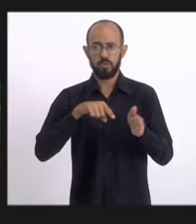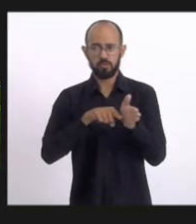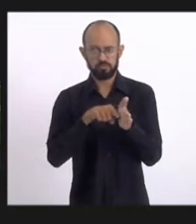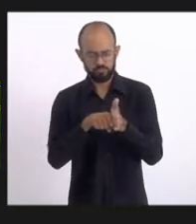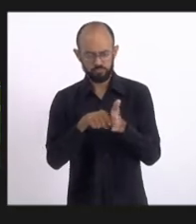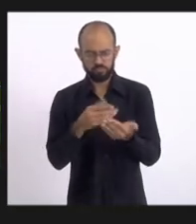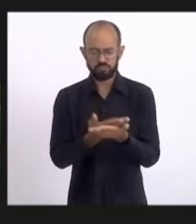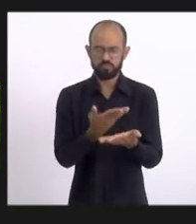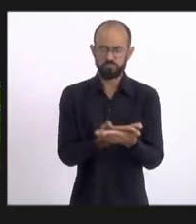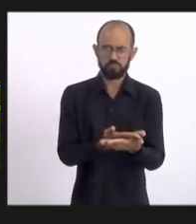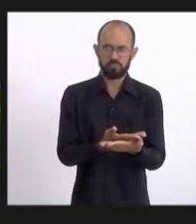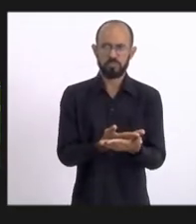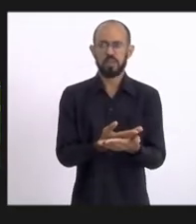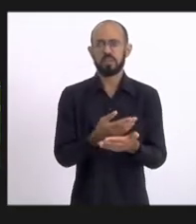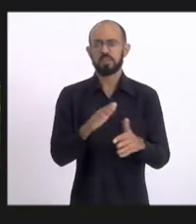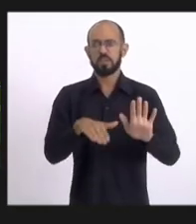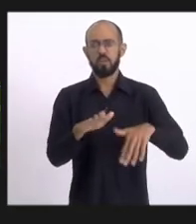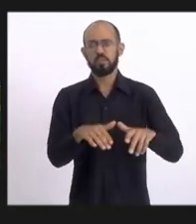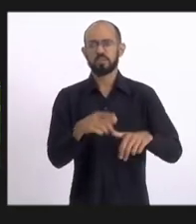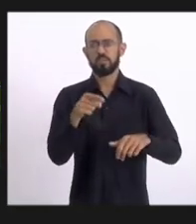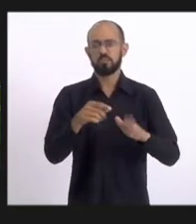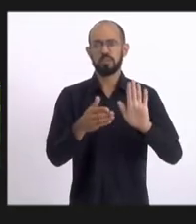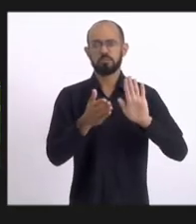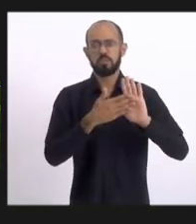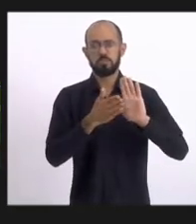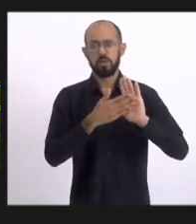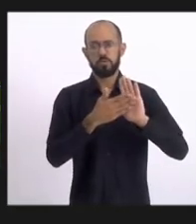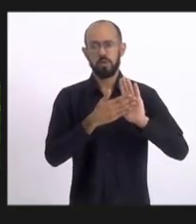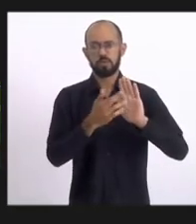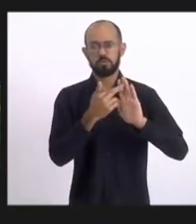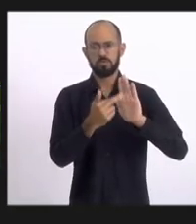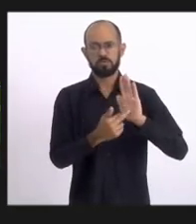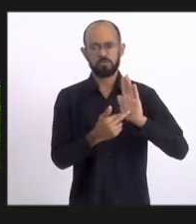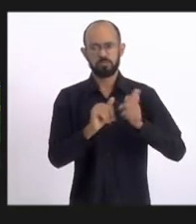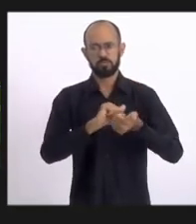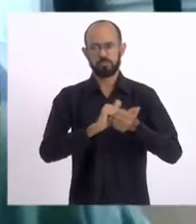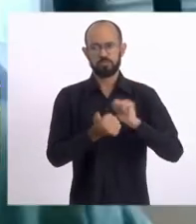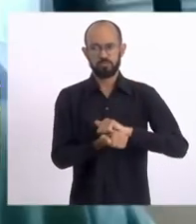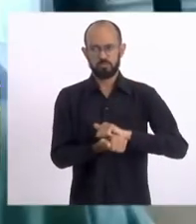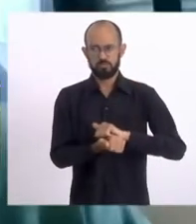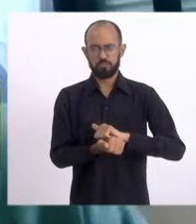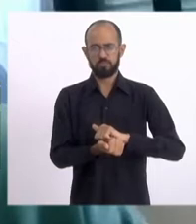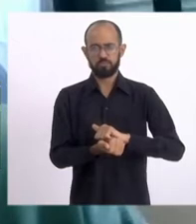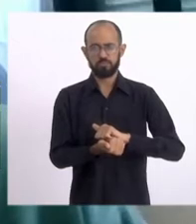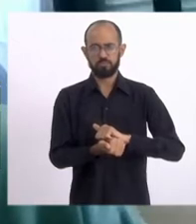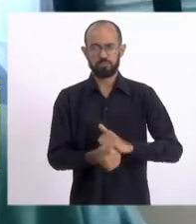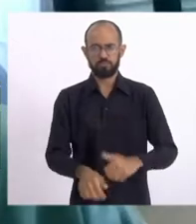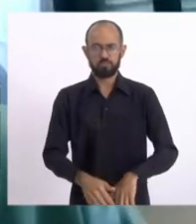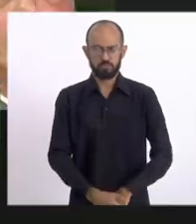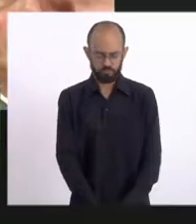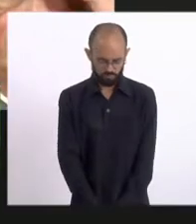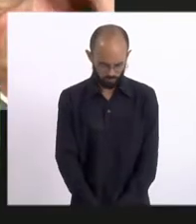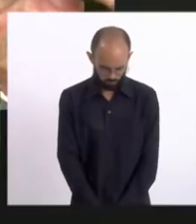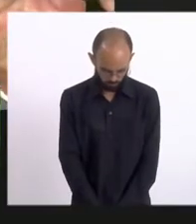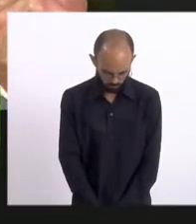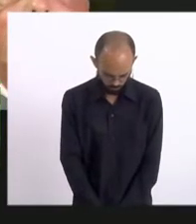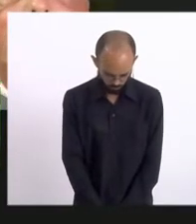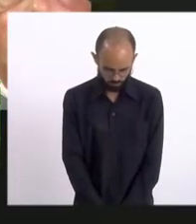conforme for, eu proponho aí ao relator alguma forma de adaptação. Beleza, muito bom.